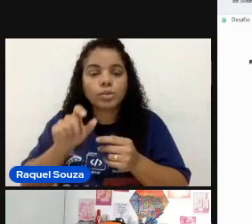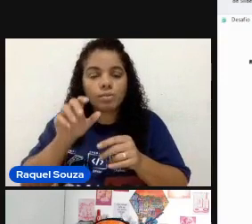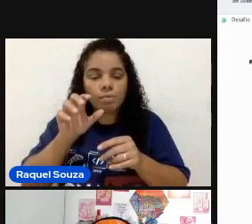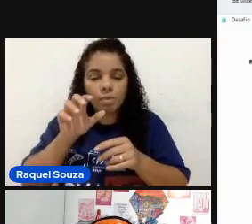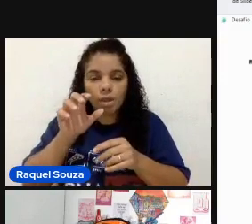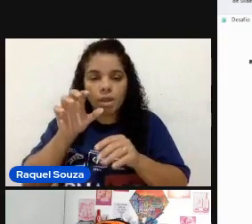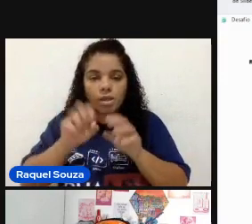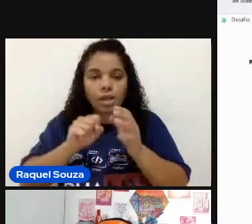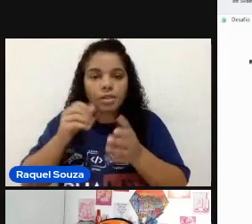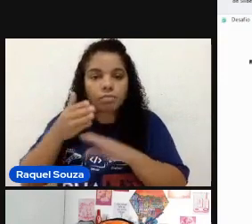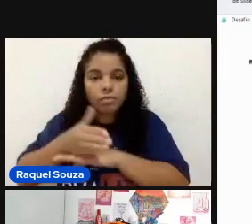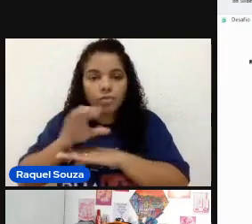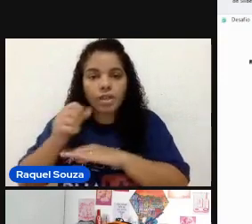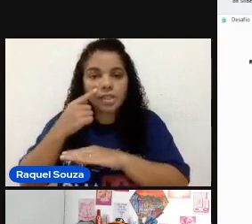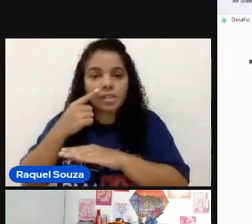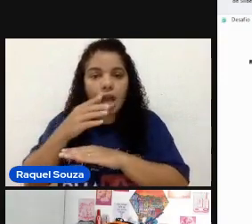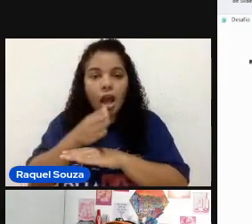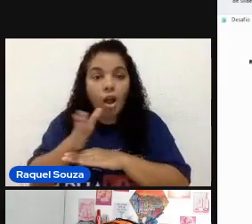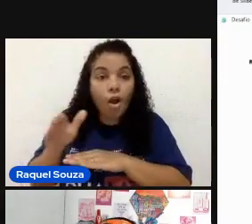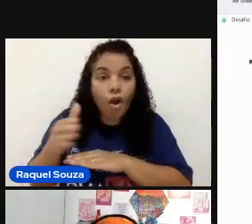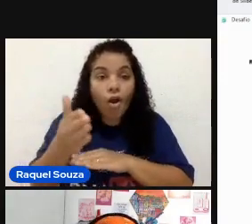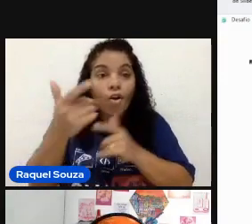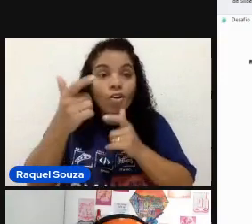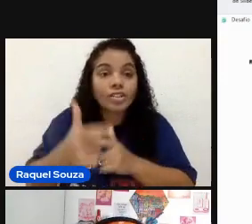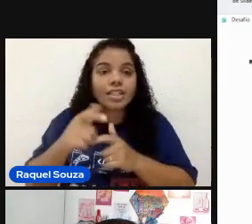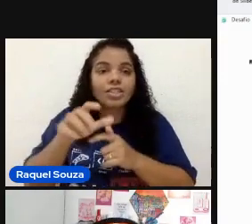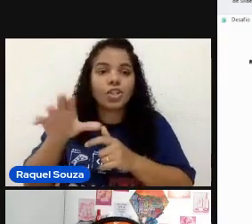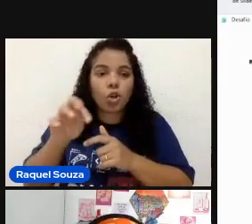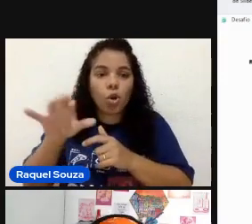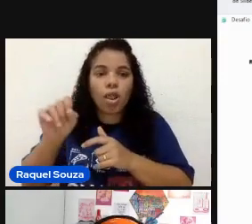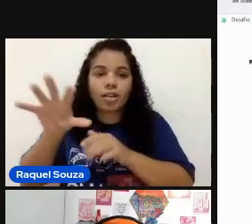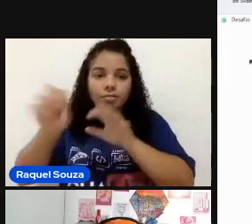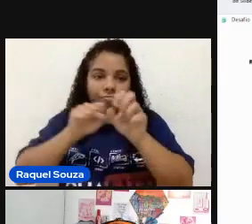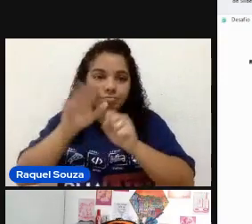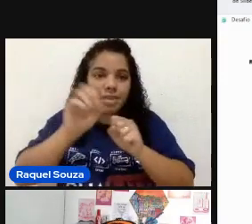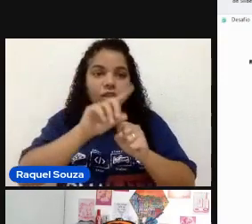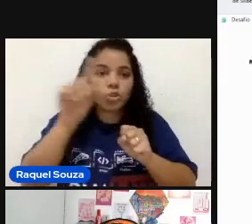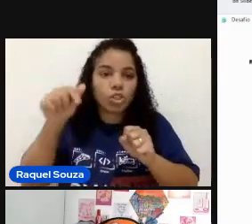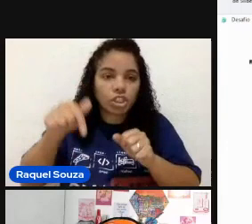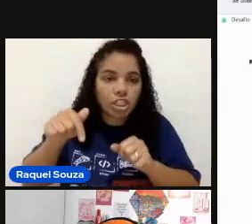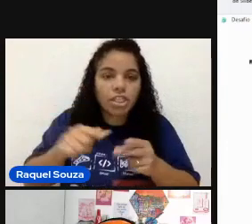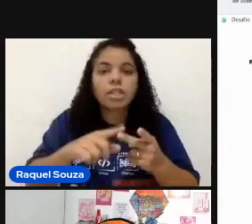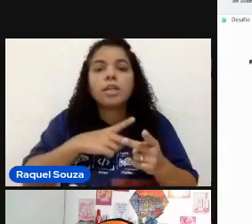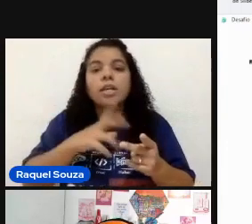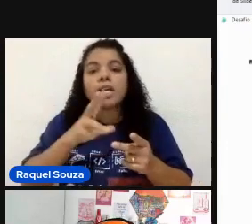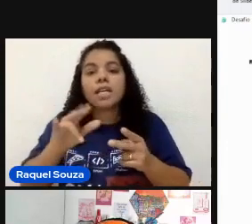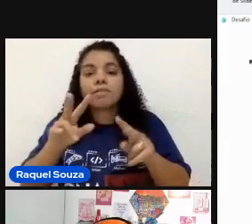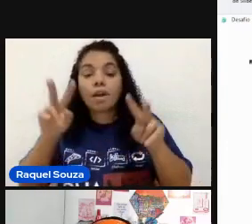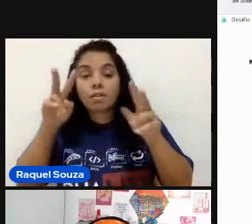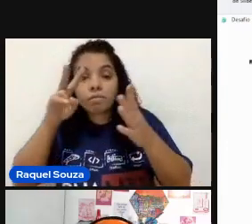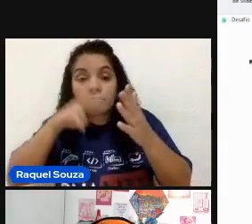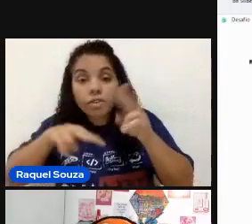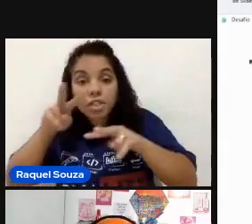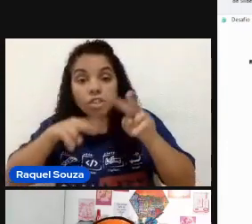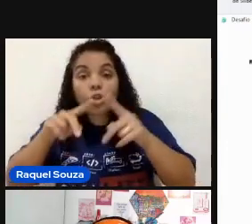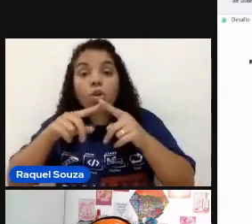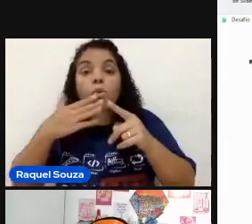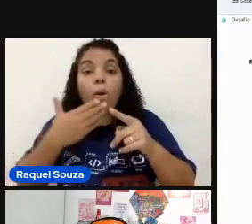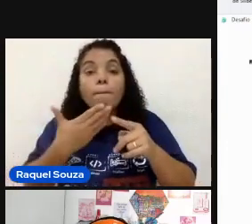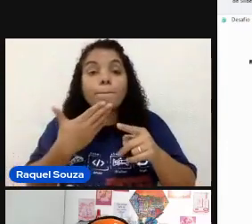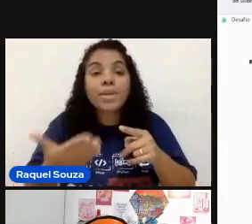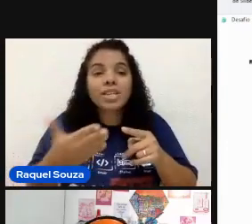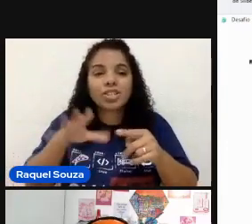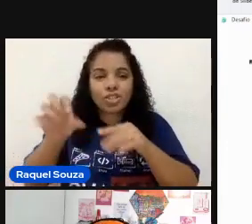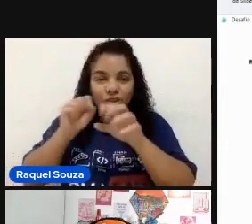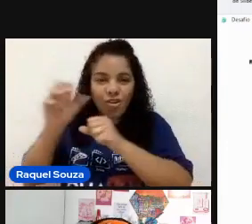a rota de coleta, ou seja, ele vai dizer qual a rota ele vai fazer no dia de hoje. Ele vai visualizar quais pedidos de coleta ele tem dentro